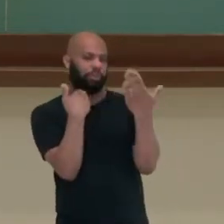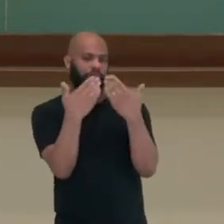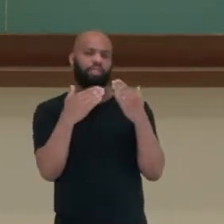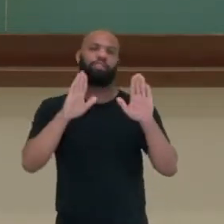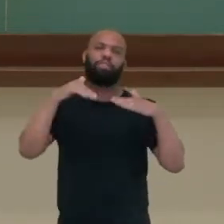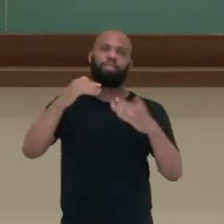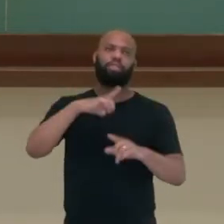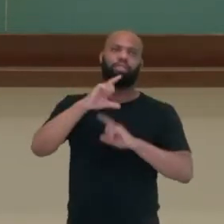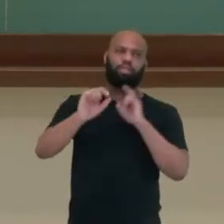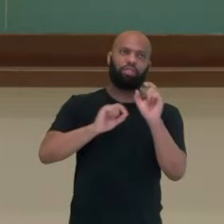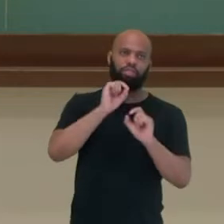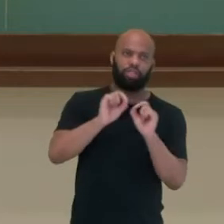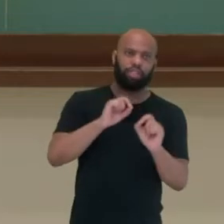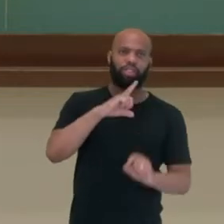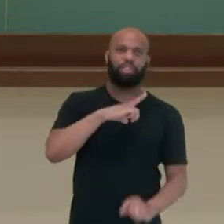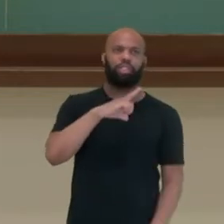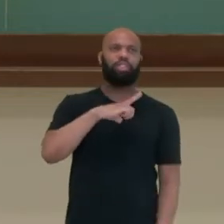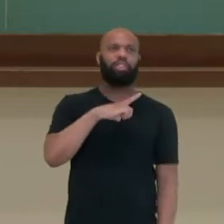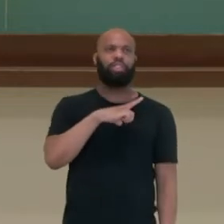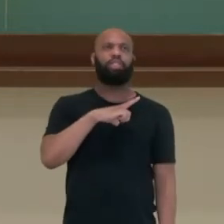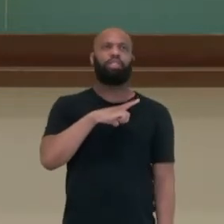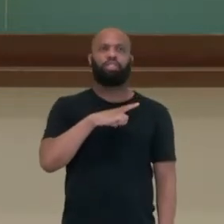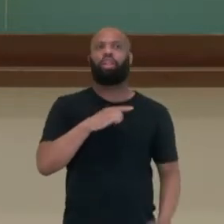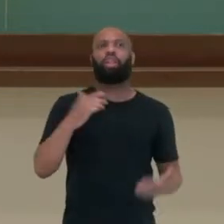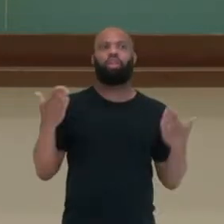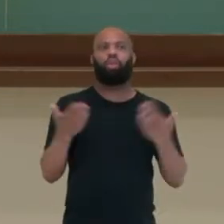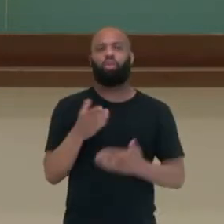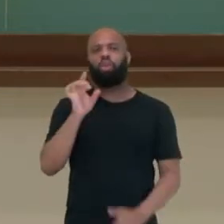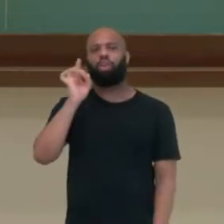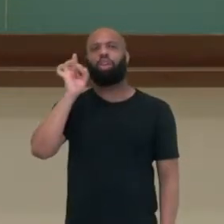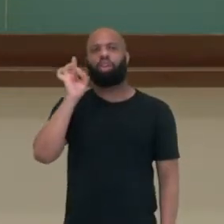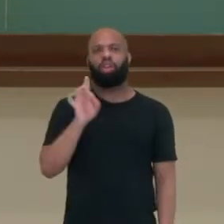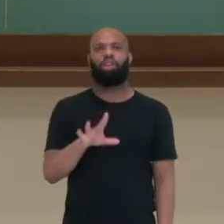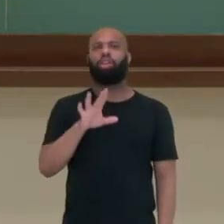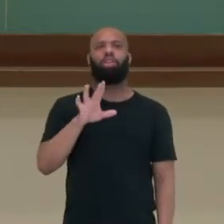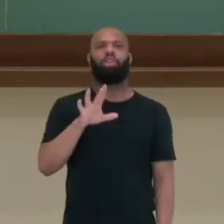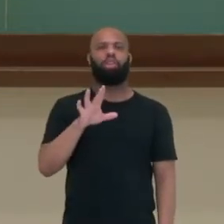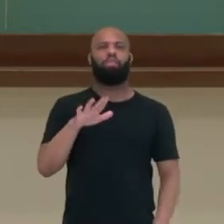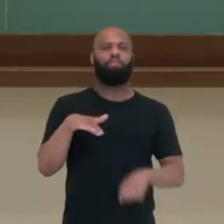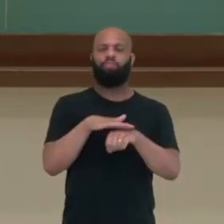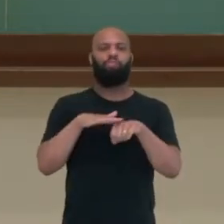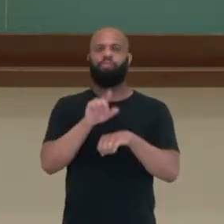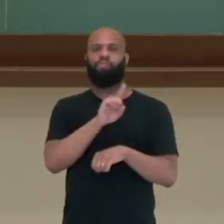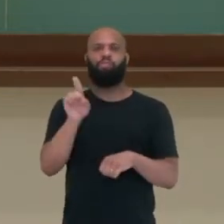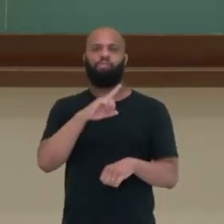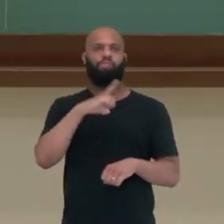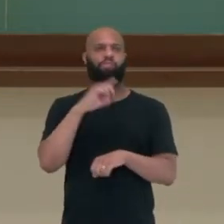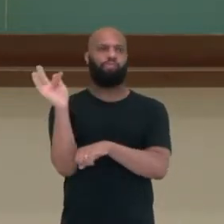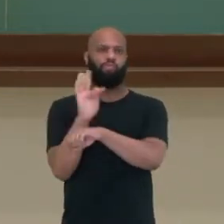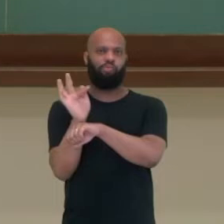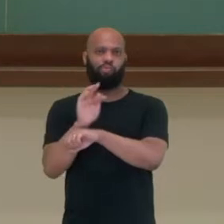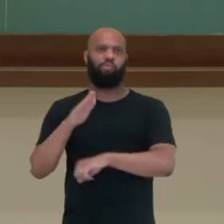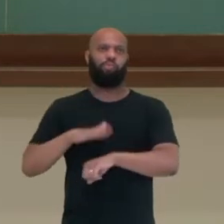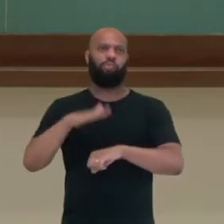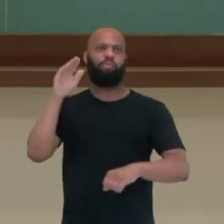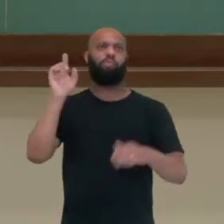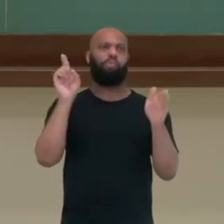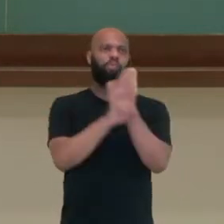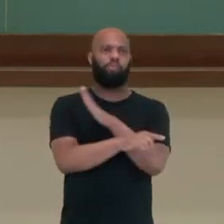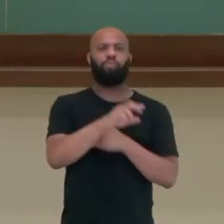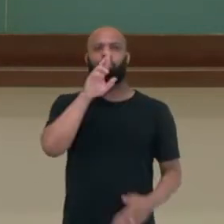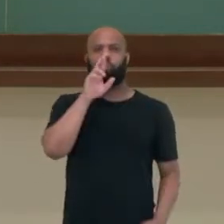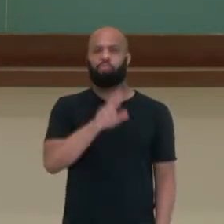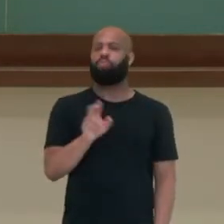Talvez ele esteja um pouquinho além desse bate-papo, é mais formal, não é? Não há uma pergunta e resposta.